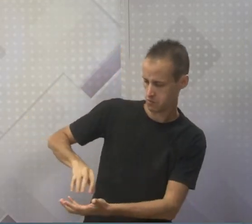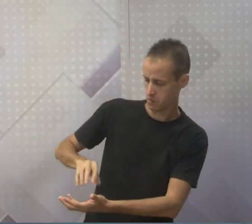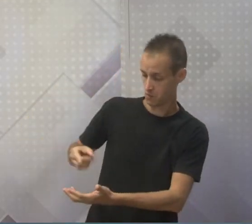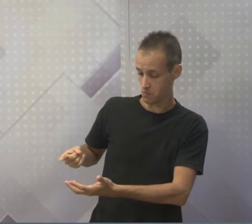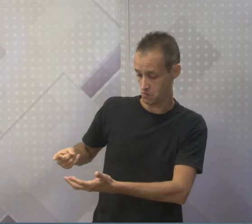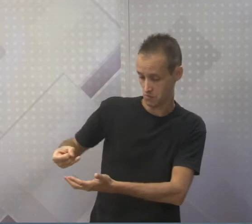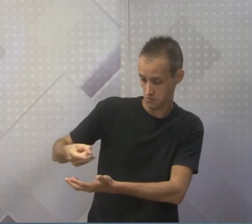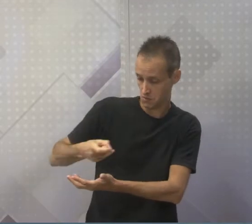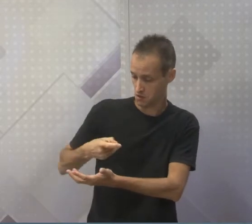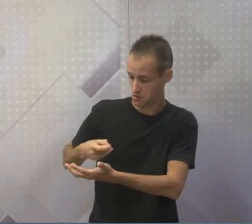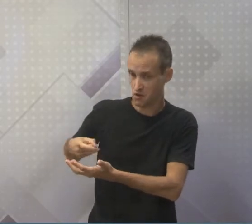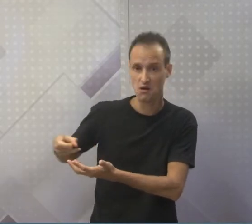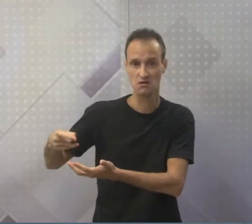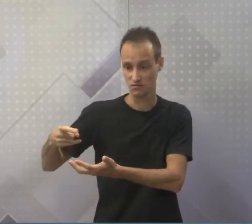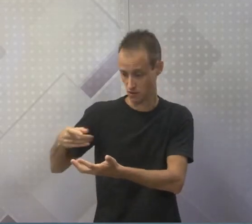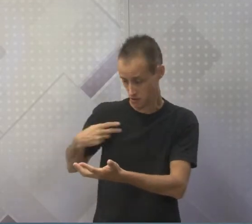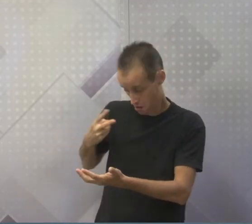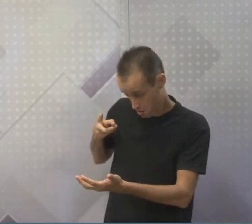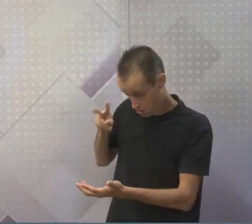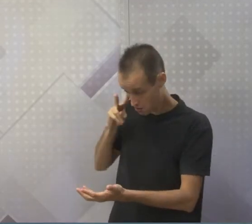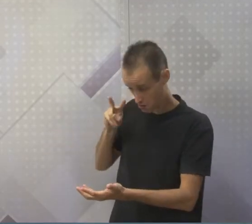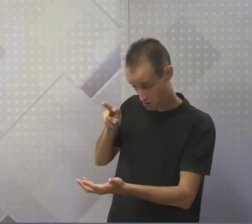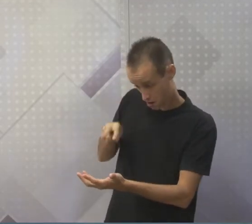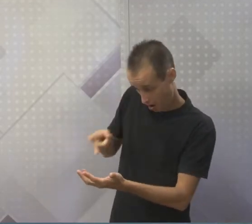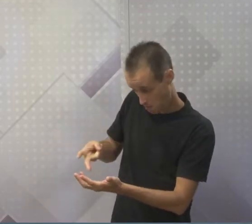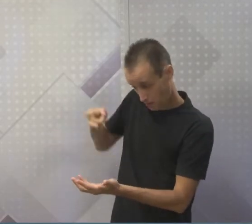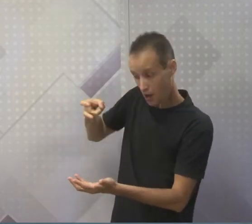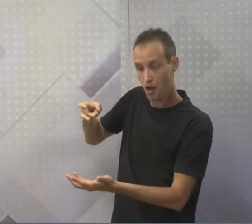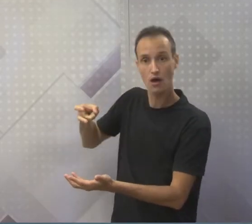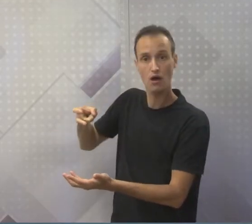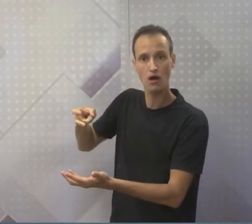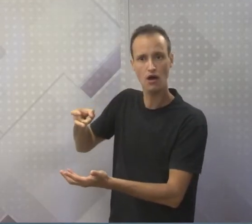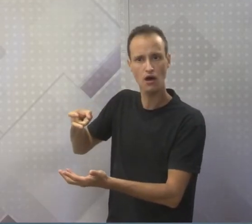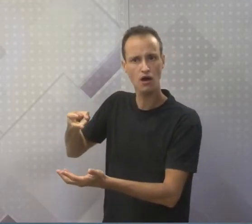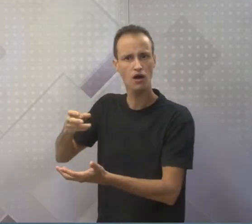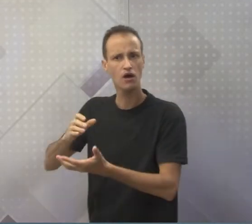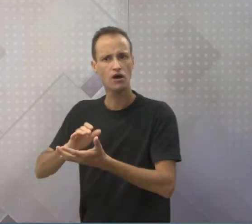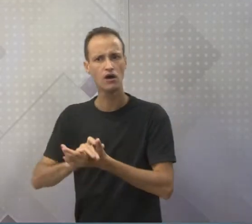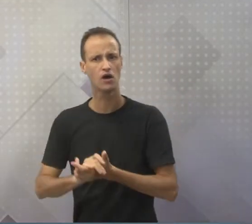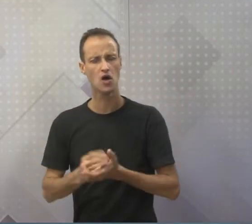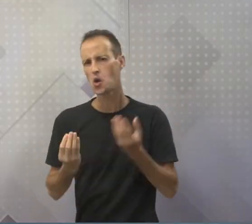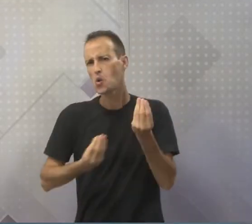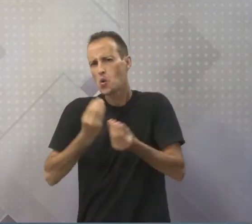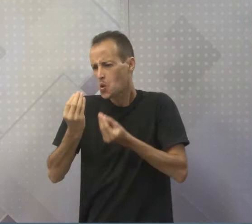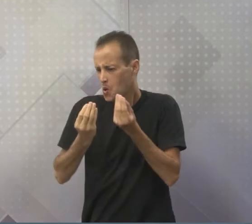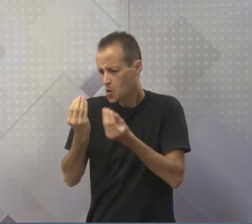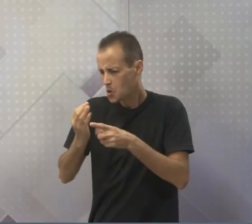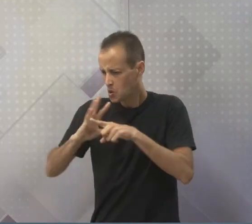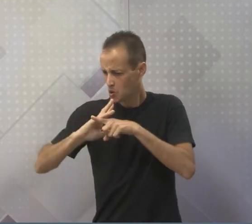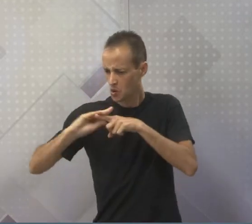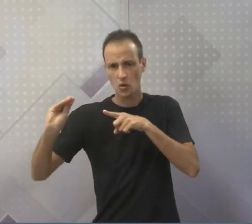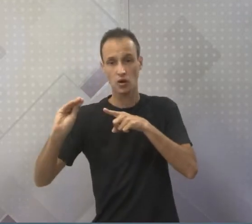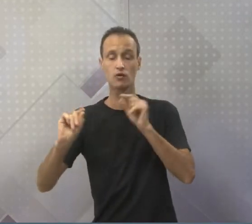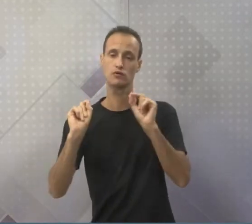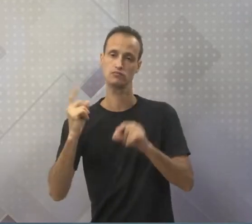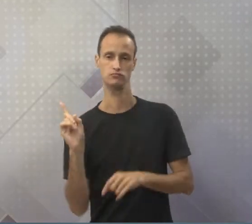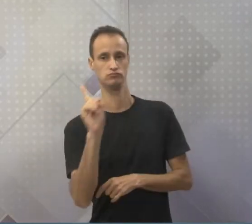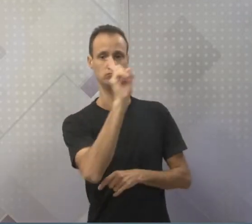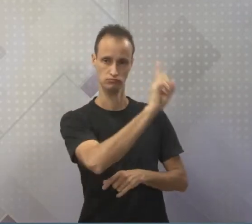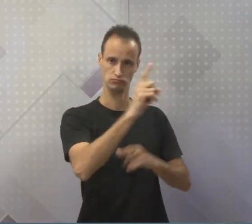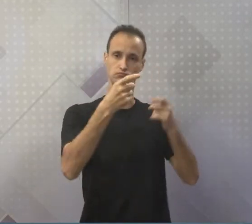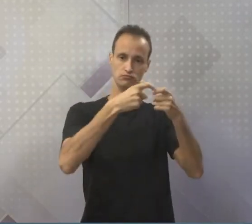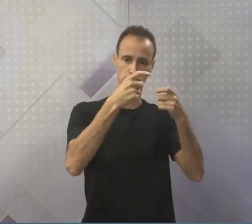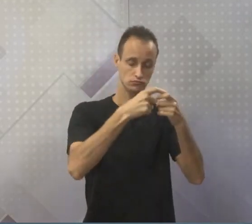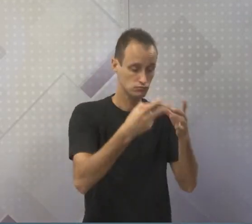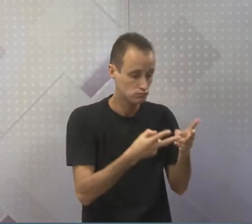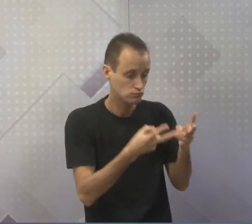fezes, percebe que está infestado. Professor, e o que é que faz para curar? Medicação. Vai ao médico, o médico